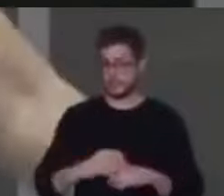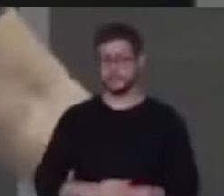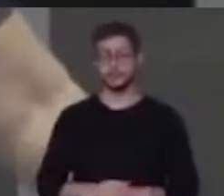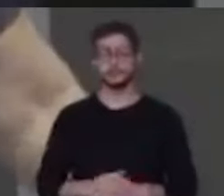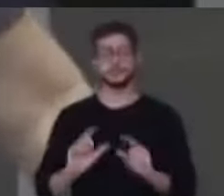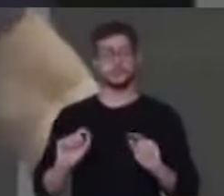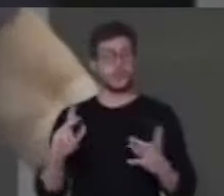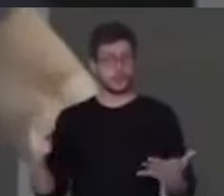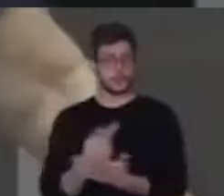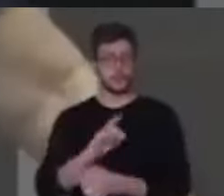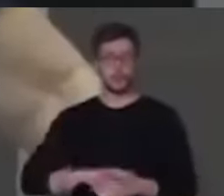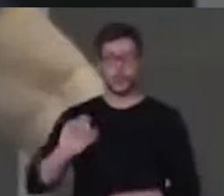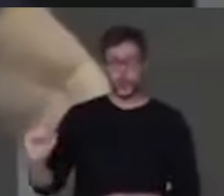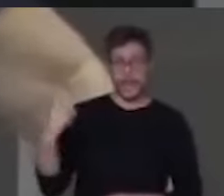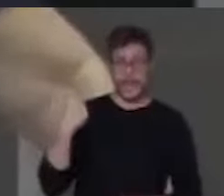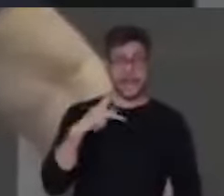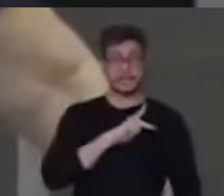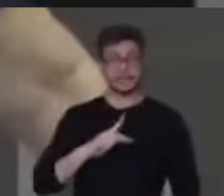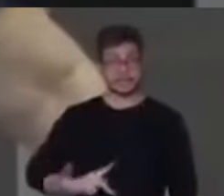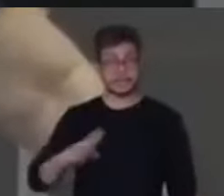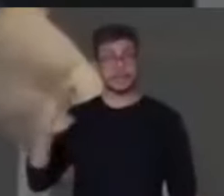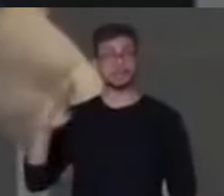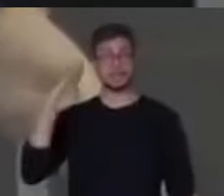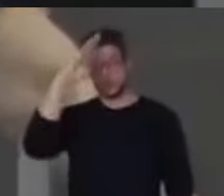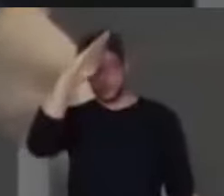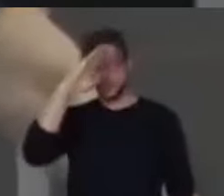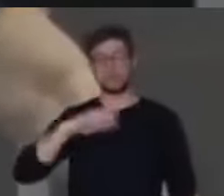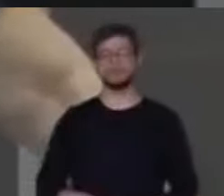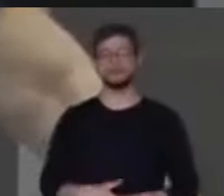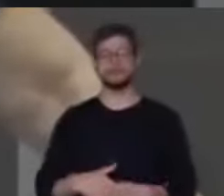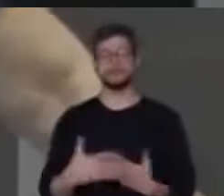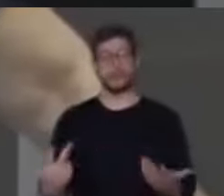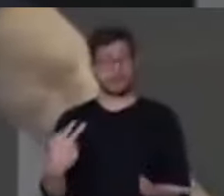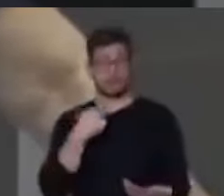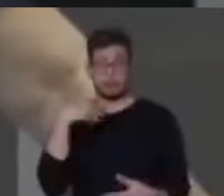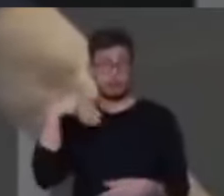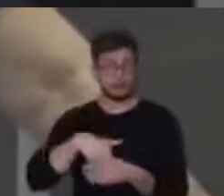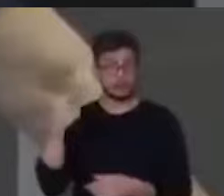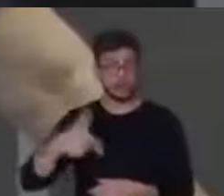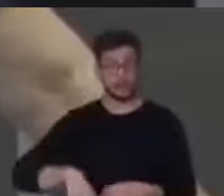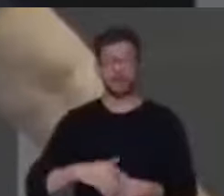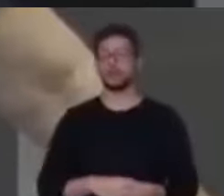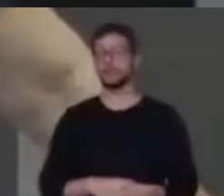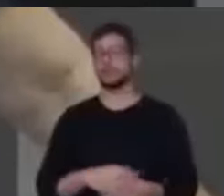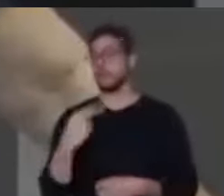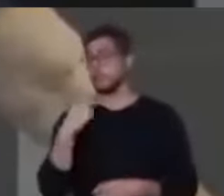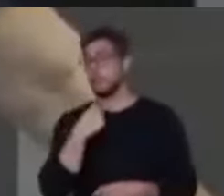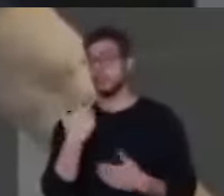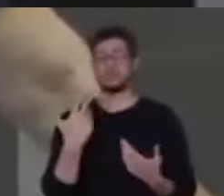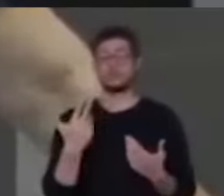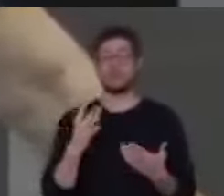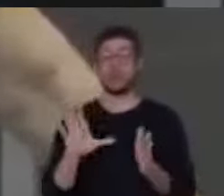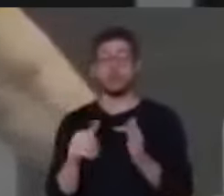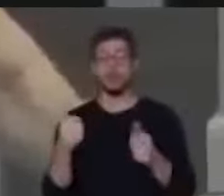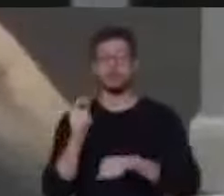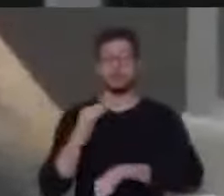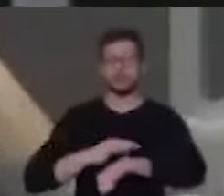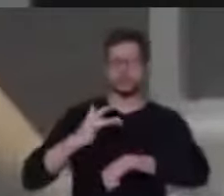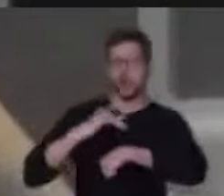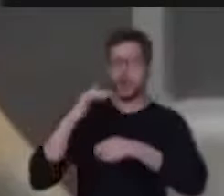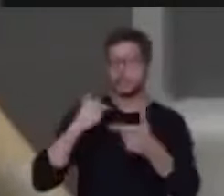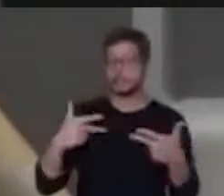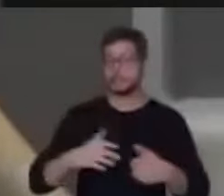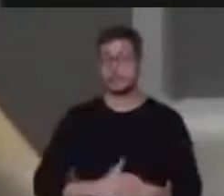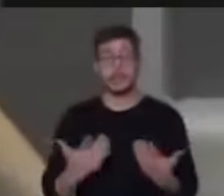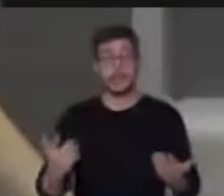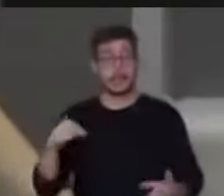de vacinação, chama um ato em defesa da liberdade de manifestação, da democracia. Ele, que